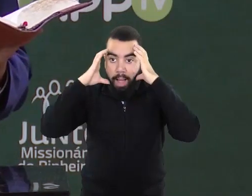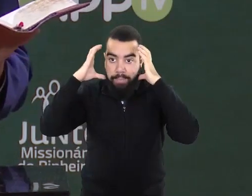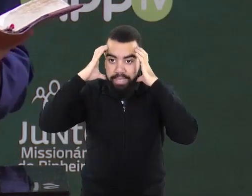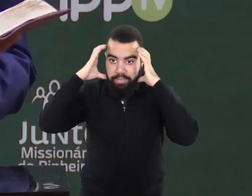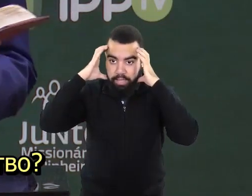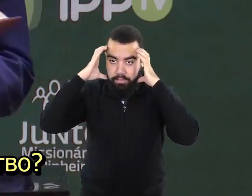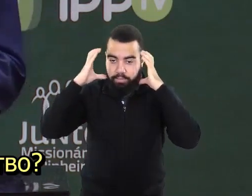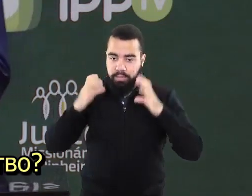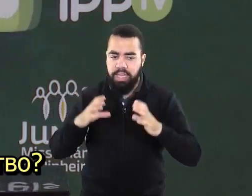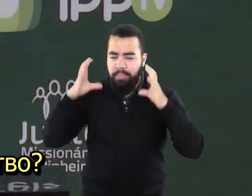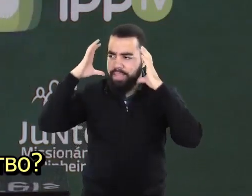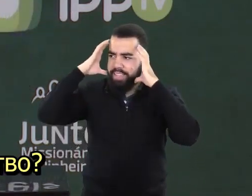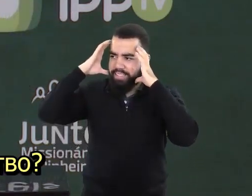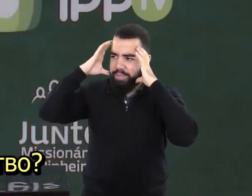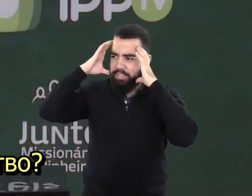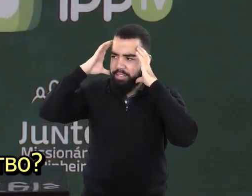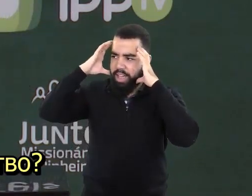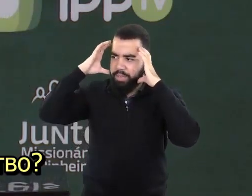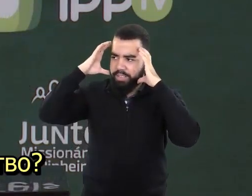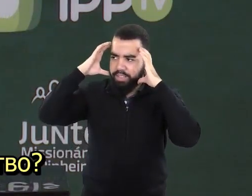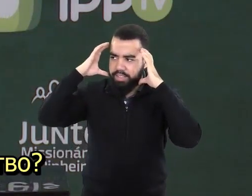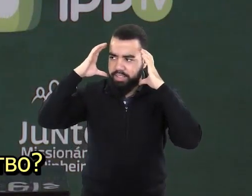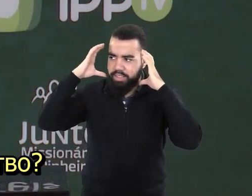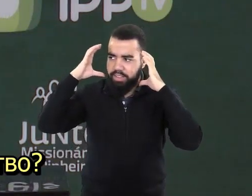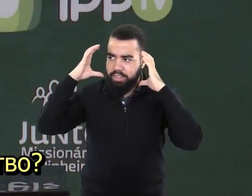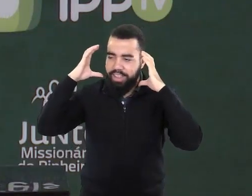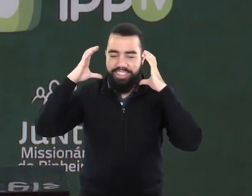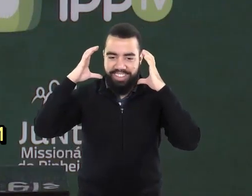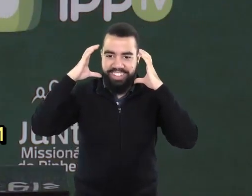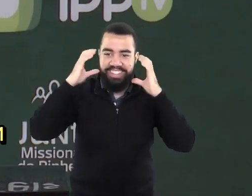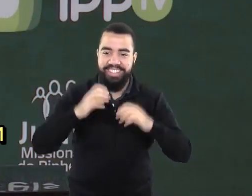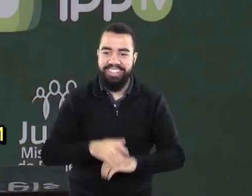bíblico. Por que não? Qual prova que nós temos?